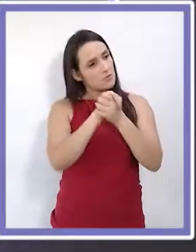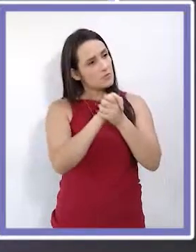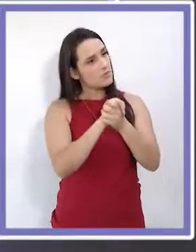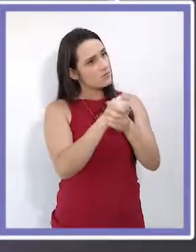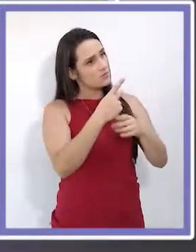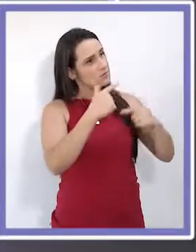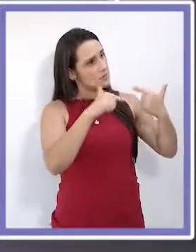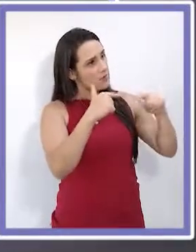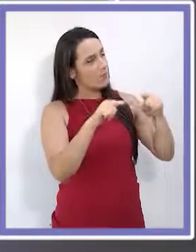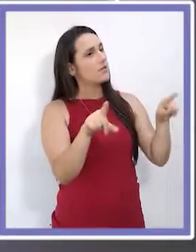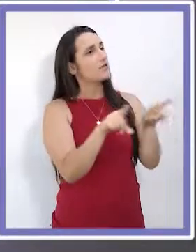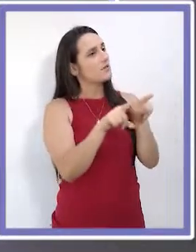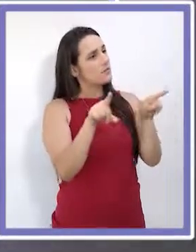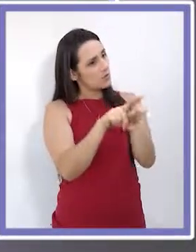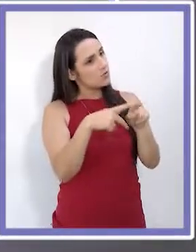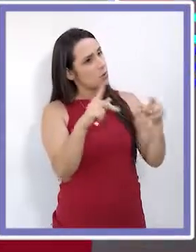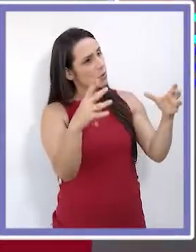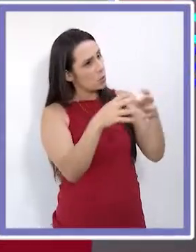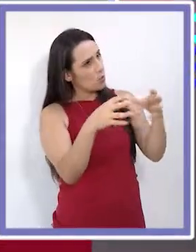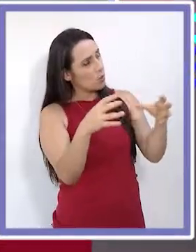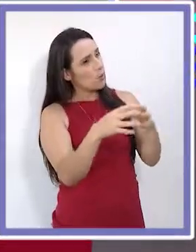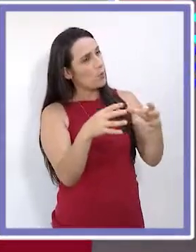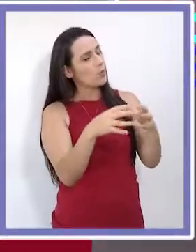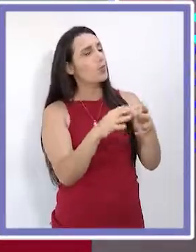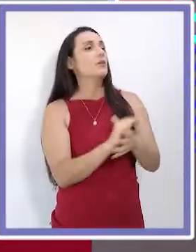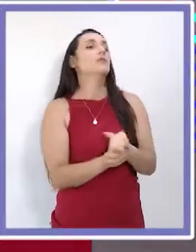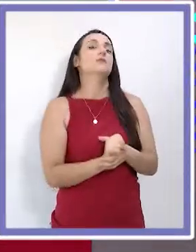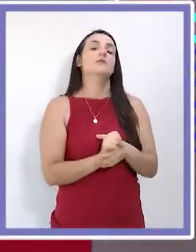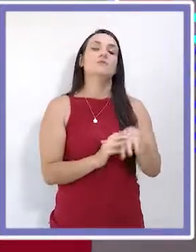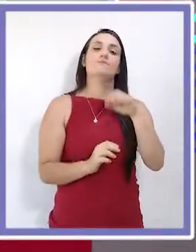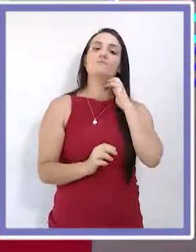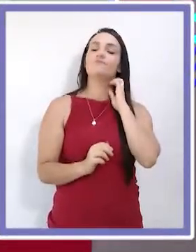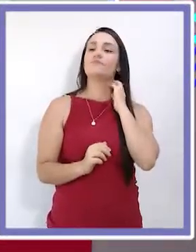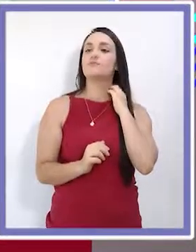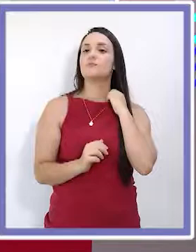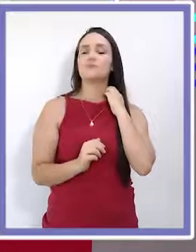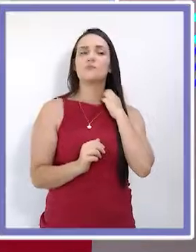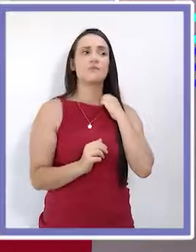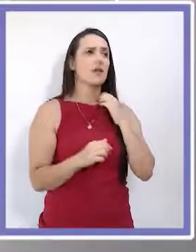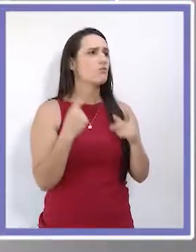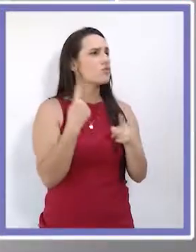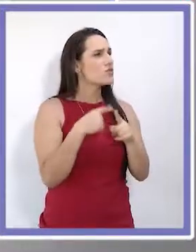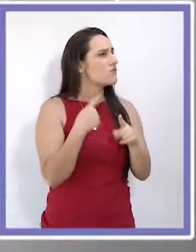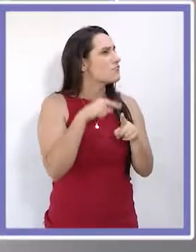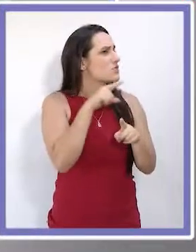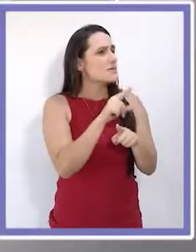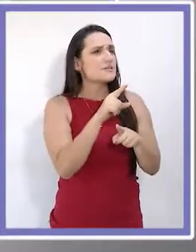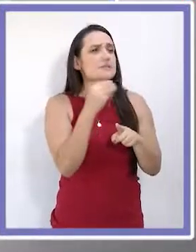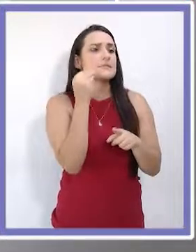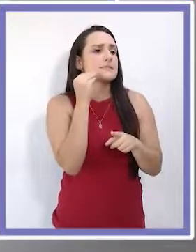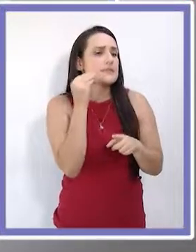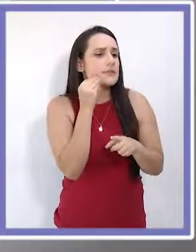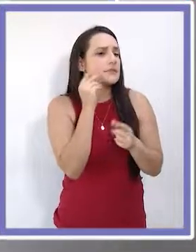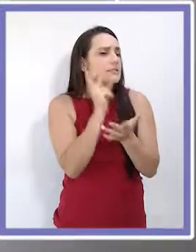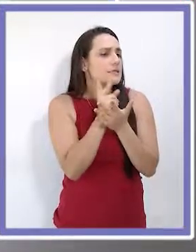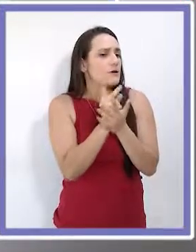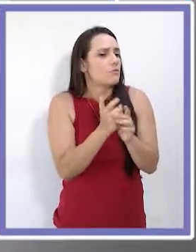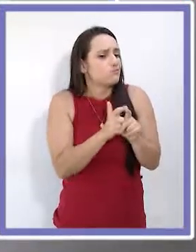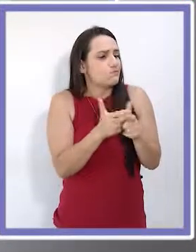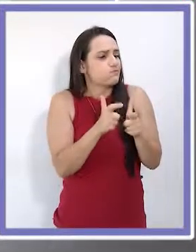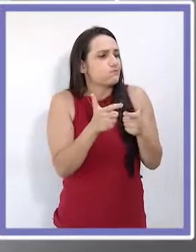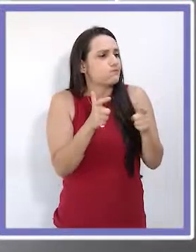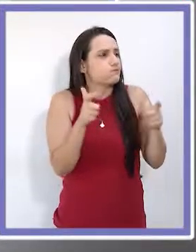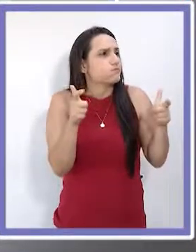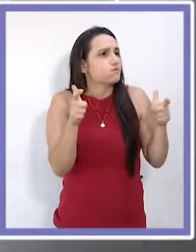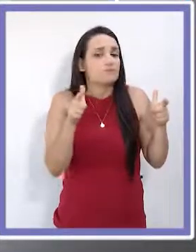trabalho, espetacular, com toda a sua equipe, né, buscando cada vez mais ampliar